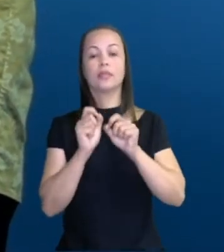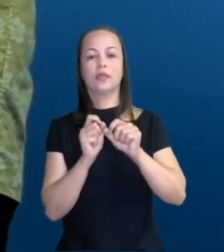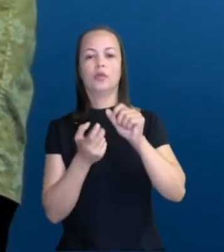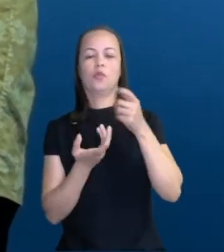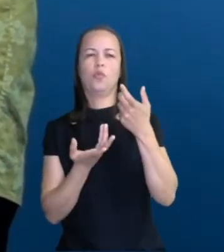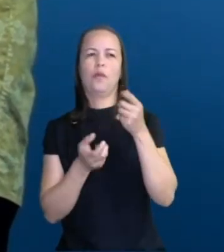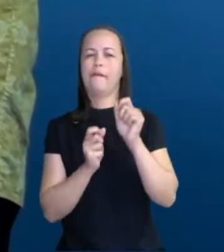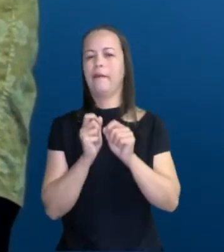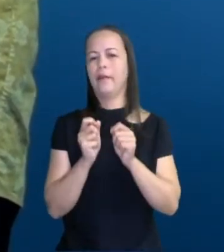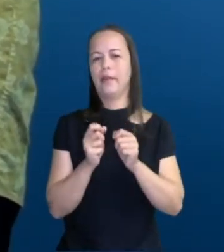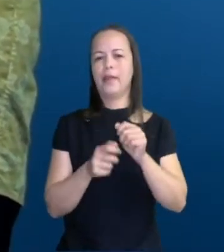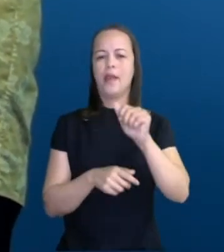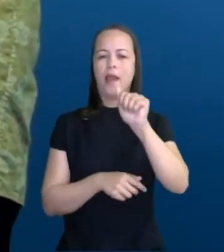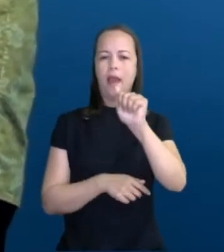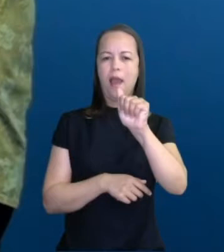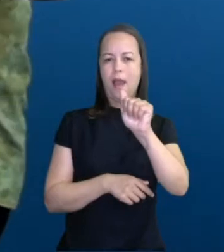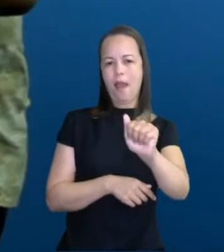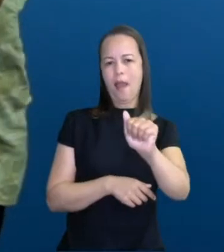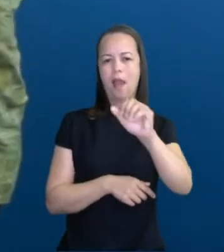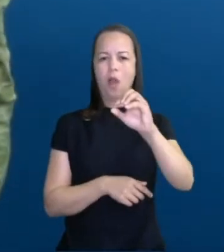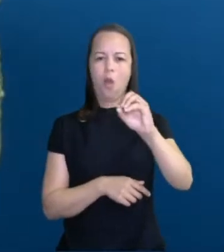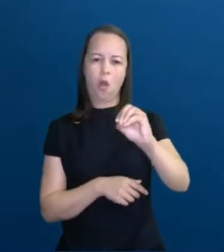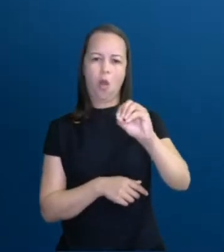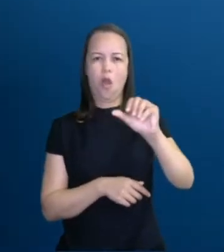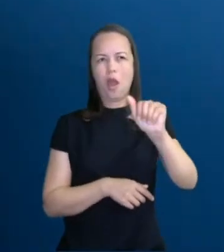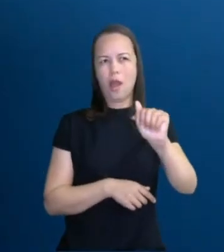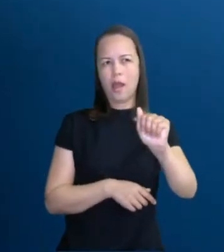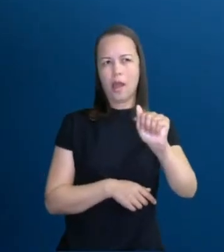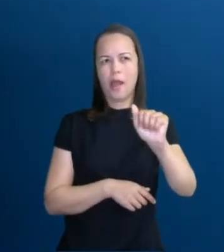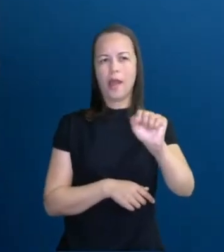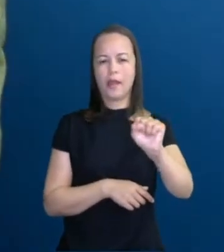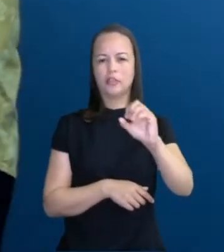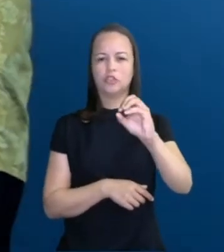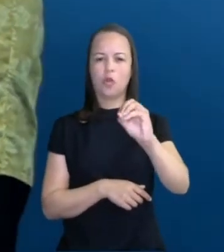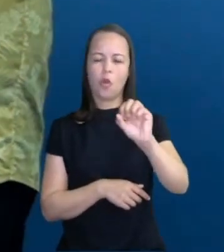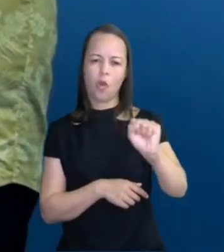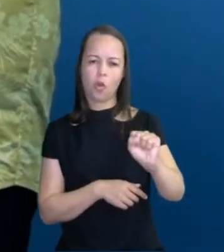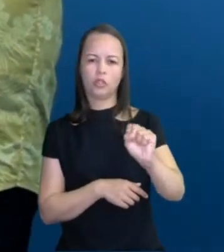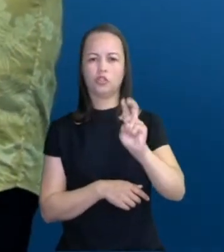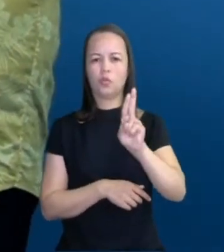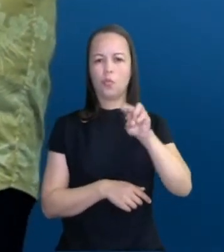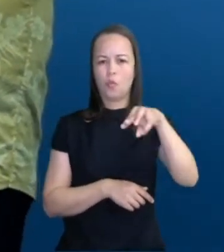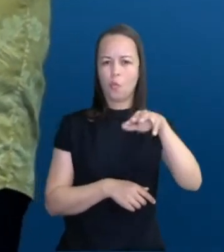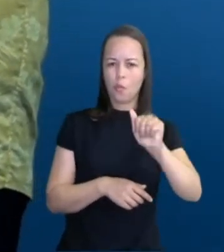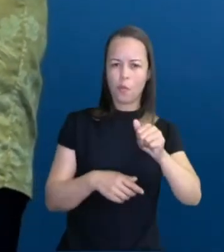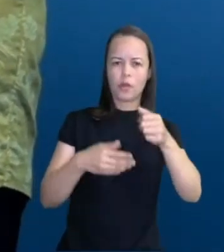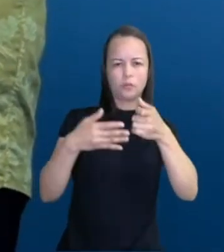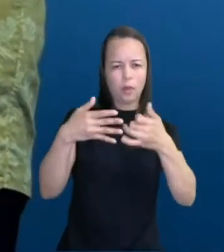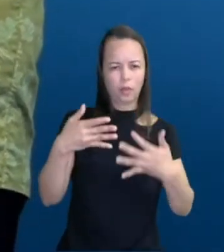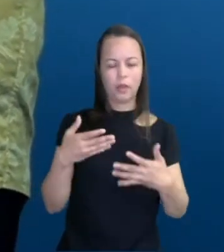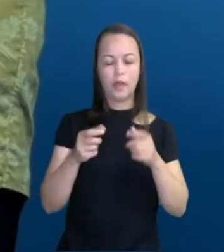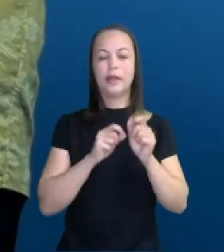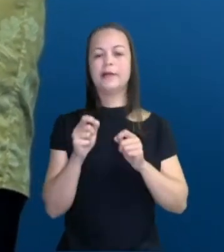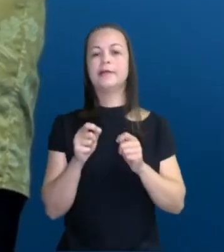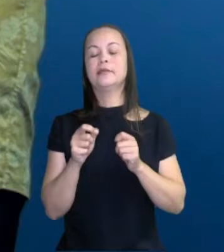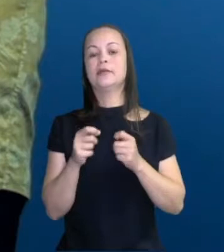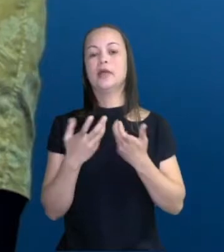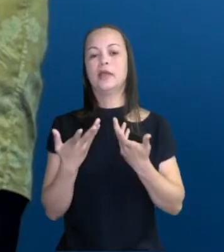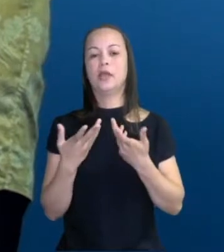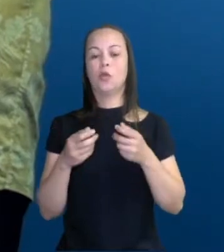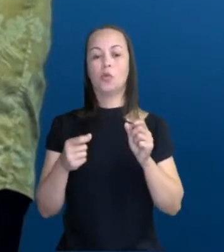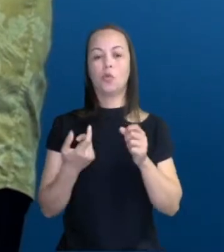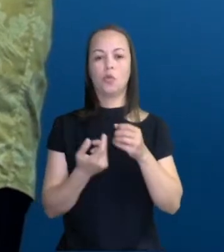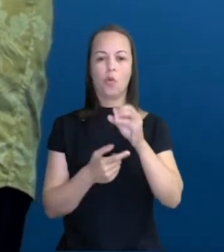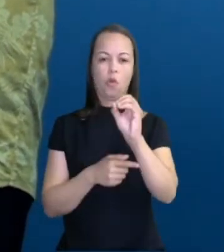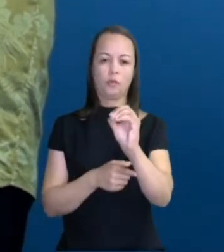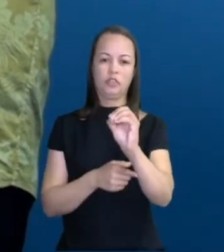as, uma, mas preposição não. E quem é o complemento do verbo transitivo direto? É o objeto direto,